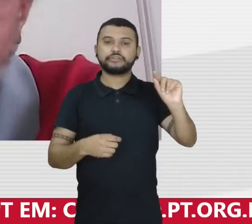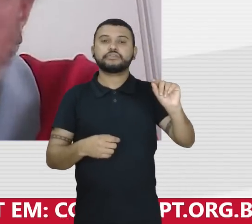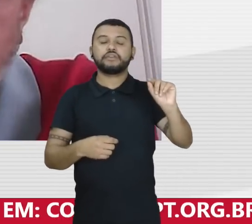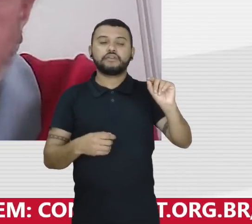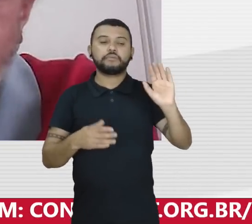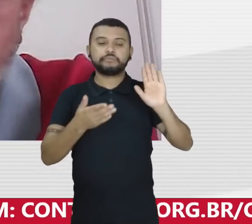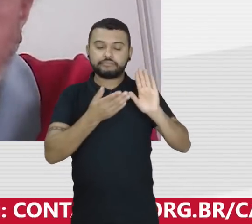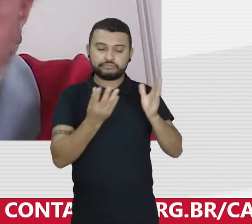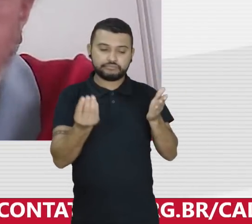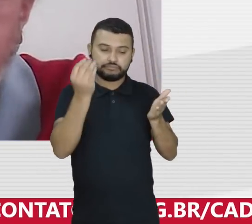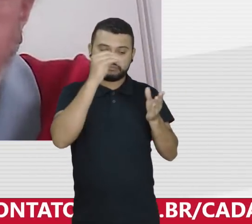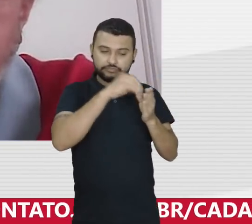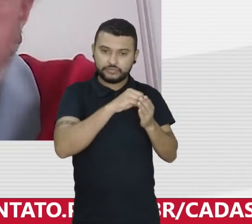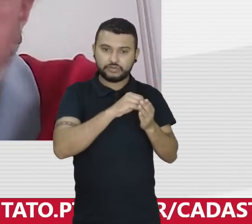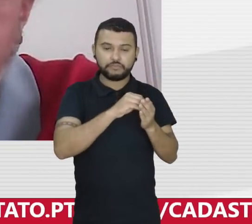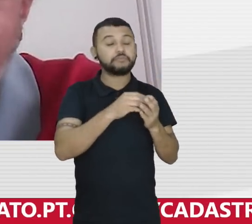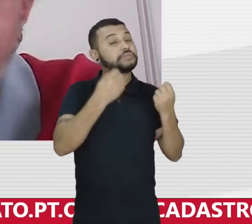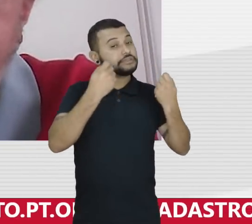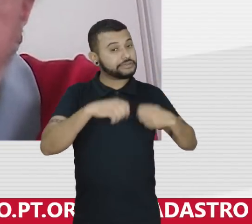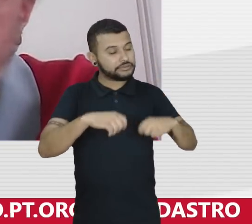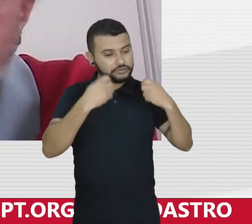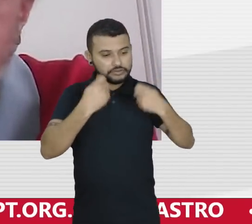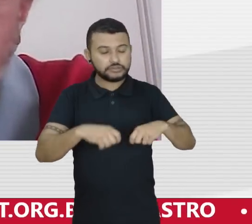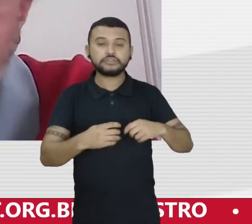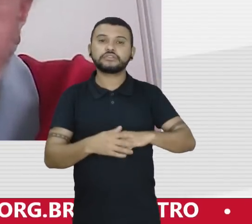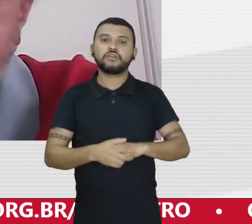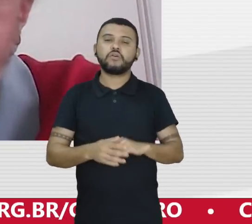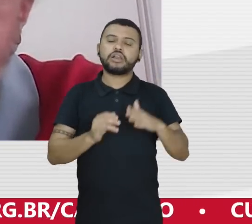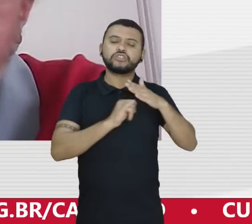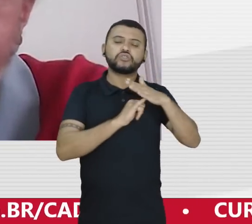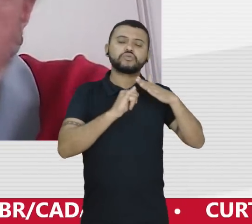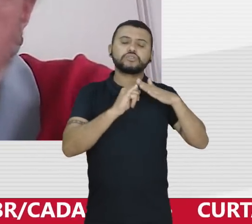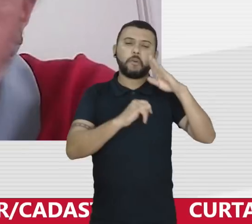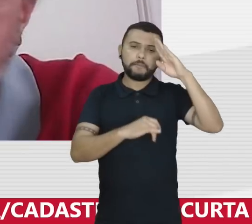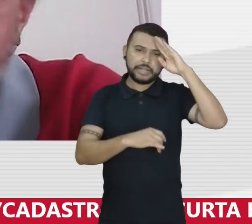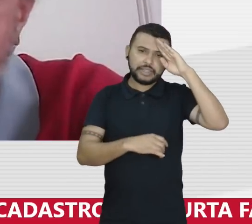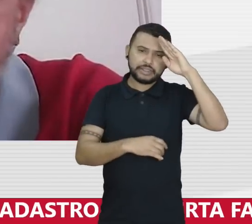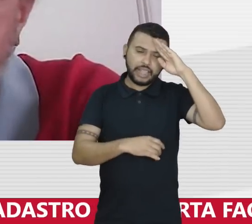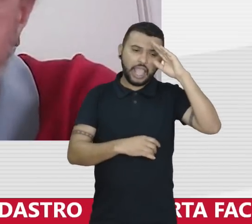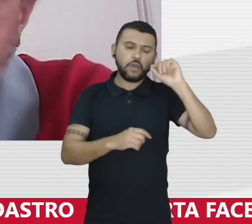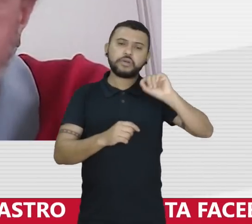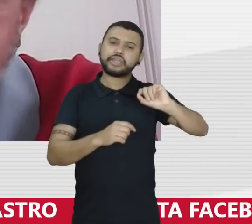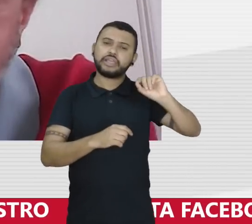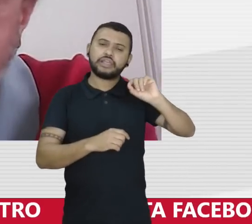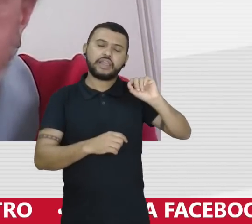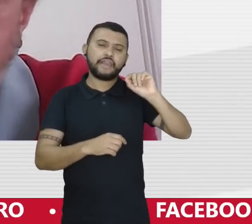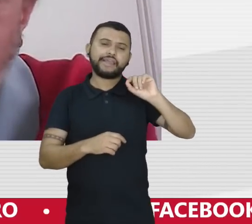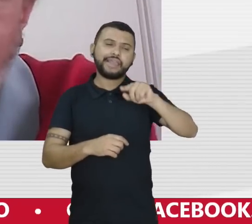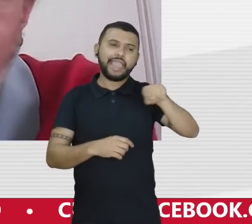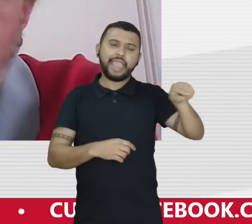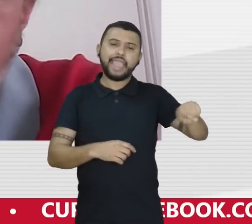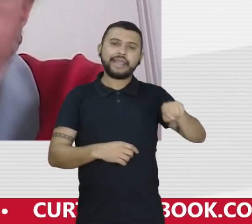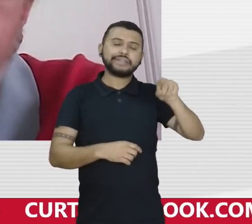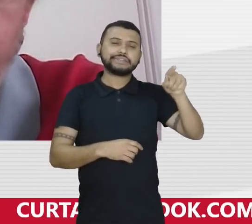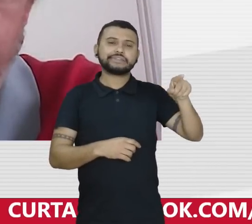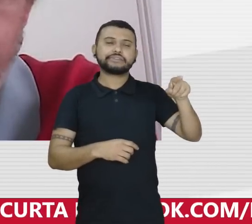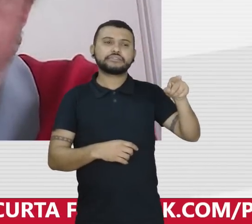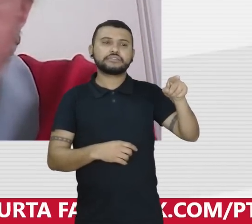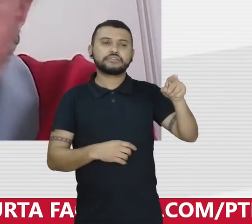pauta, porque essas instituições, né, elas